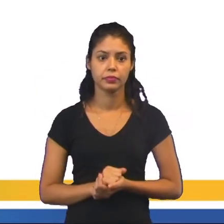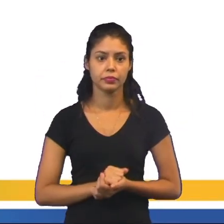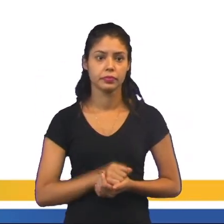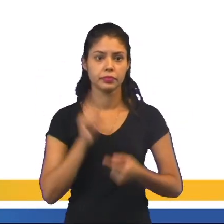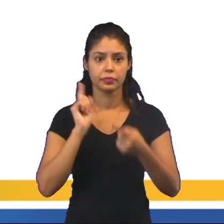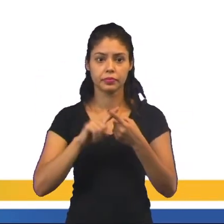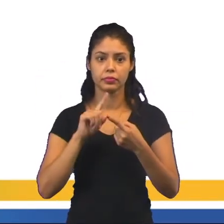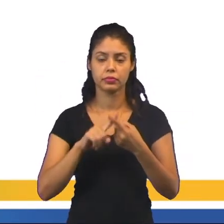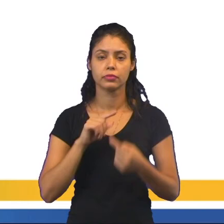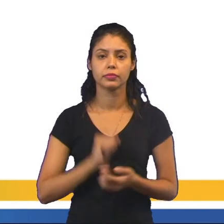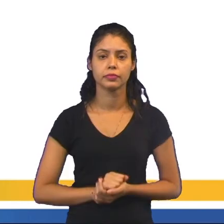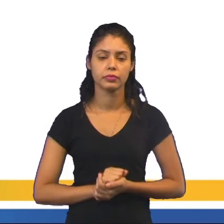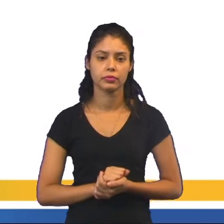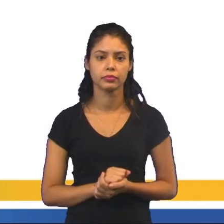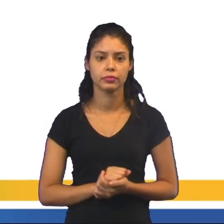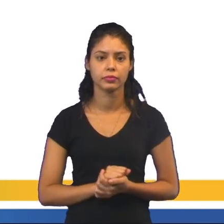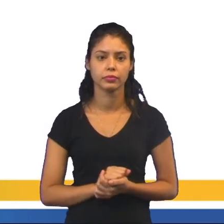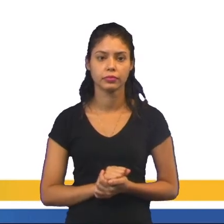O exemplo 1.